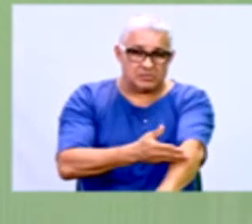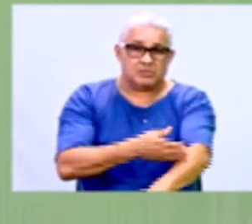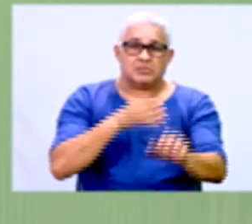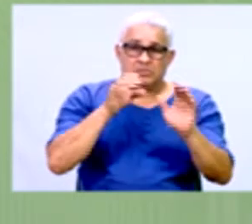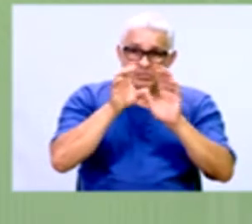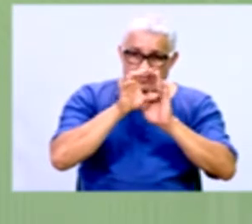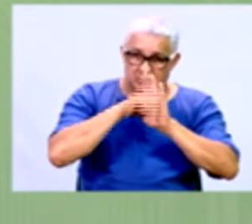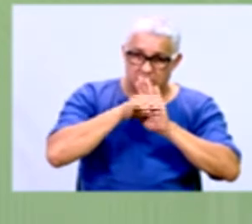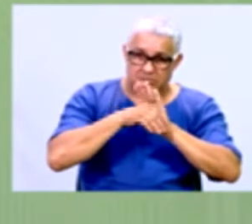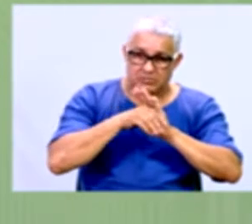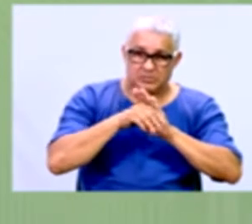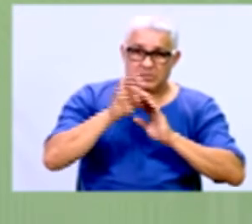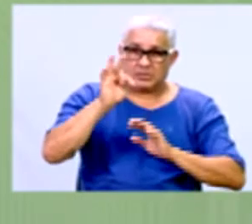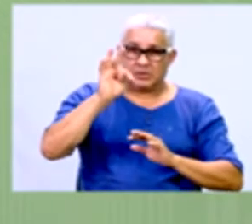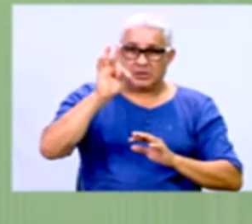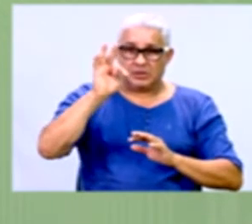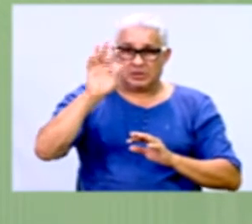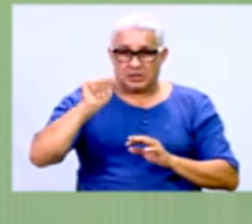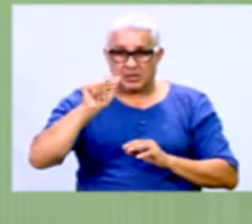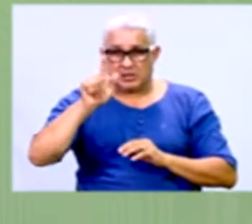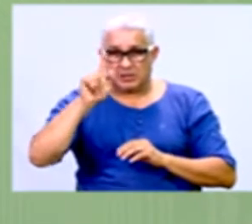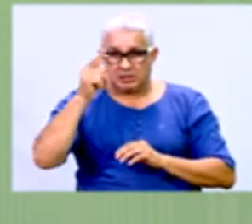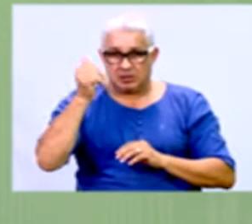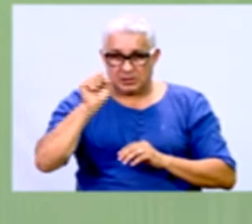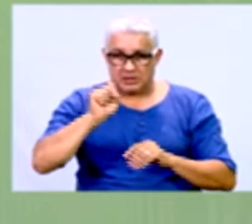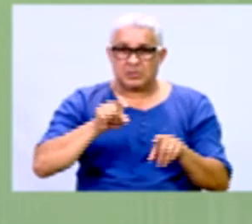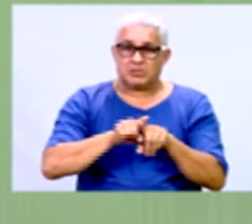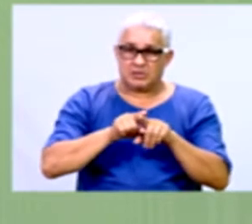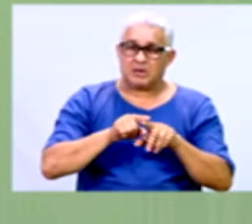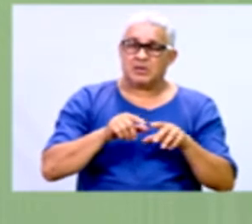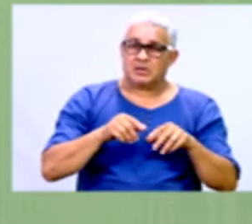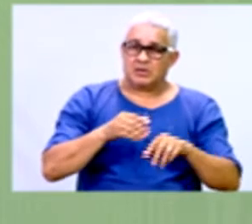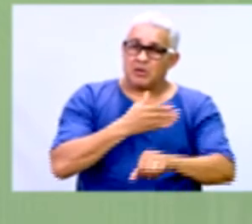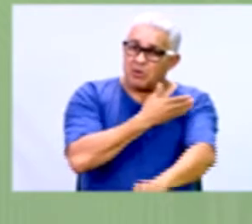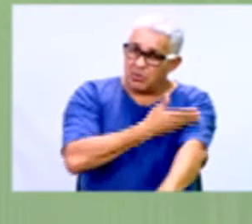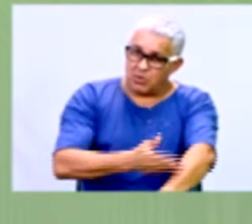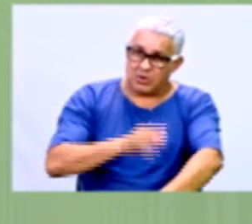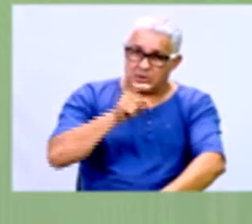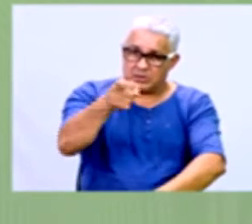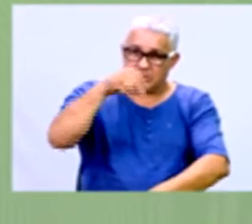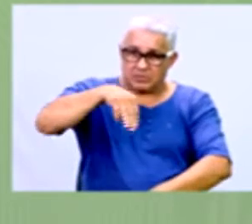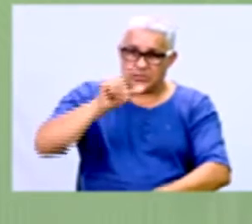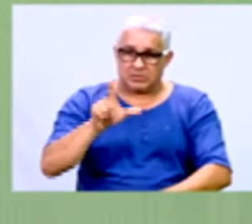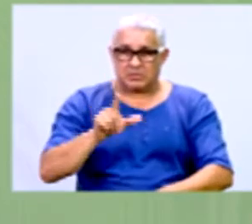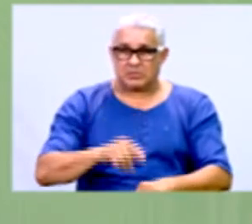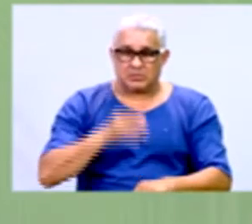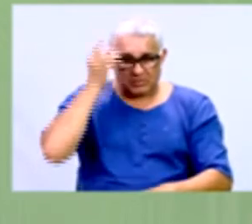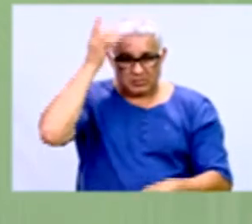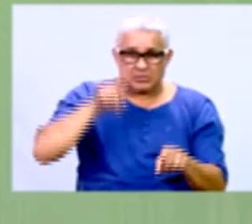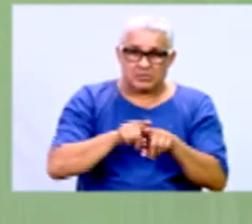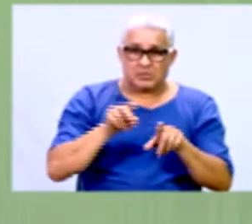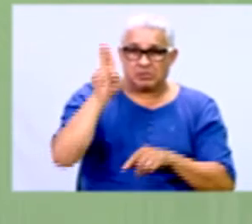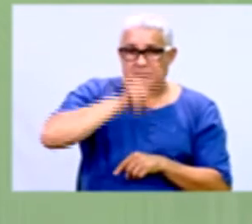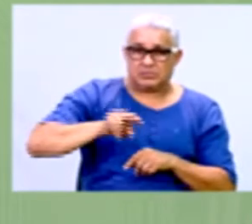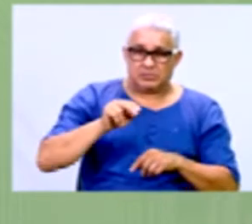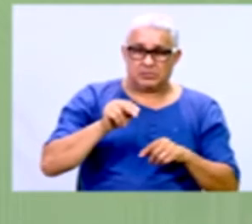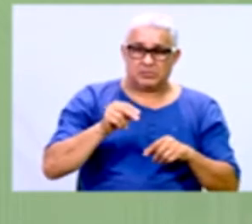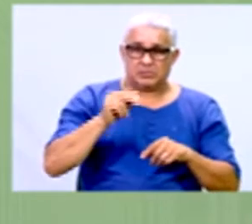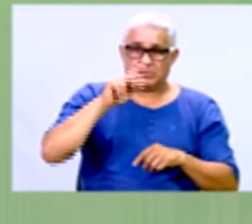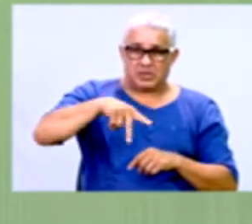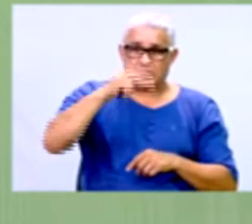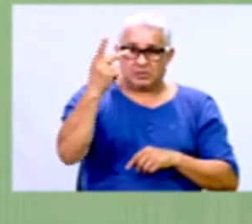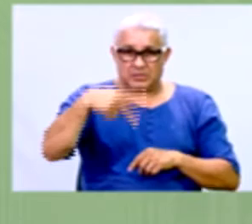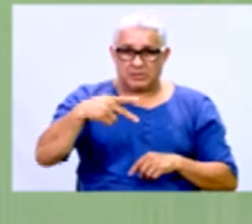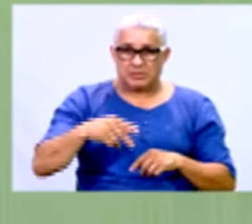de tags, né, então vocês vão se familiarizar bem aí com a questão do XML. Né. Para utilizar o XML no PHP também,